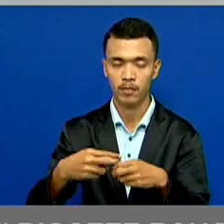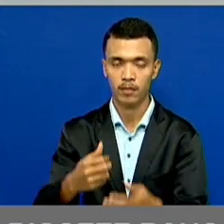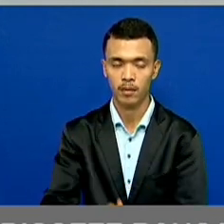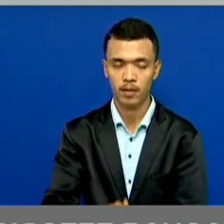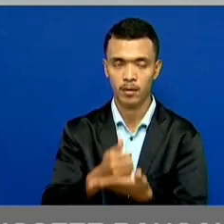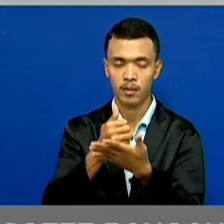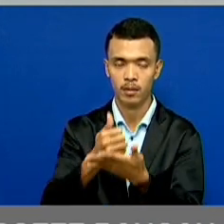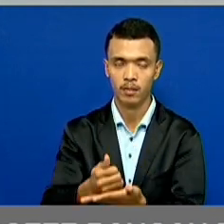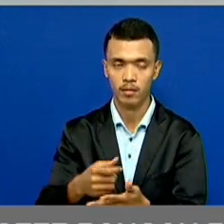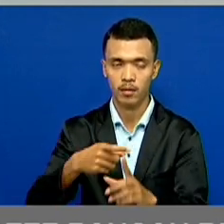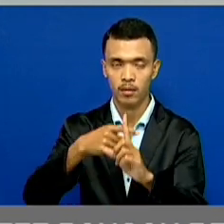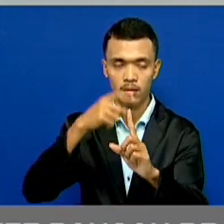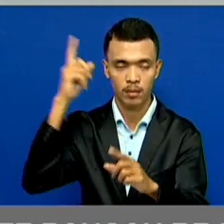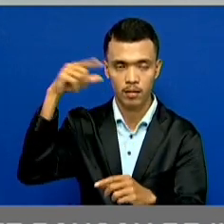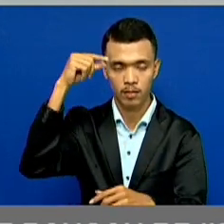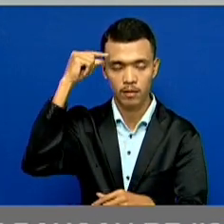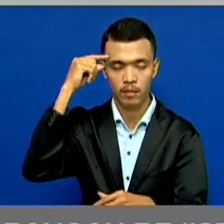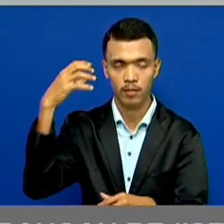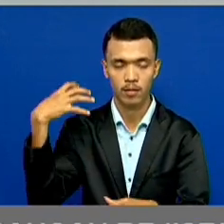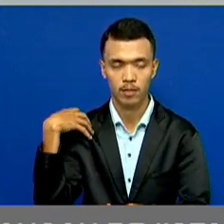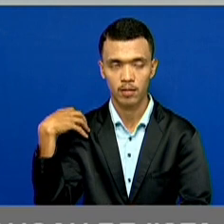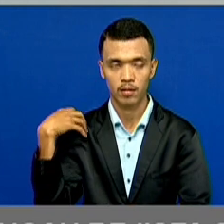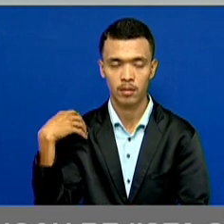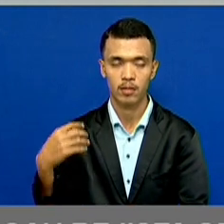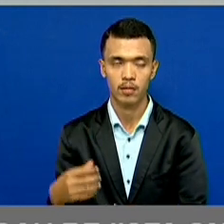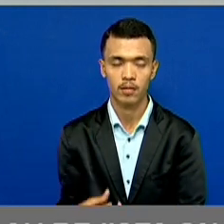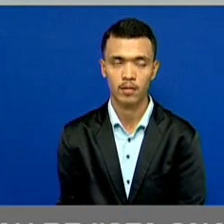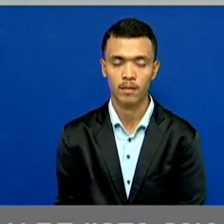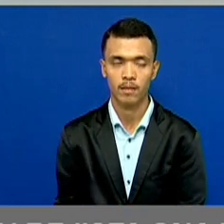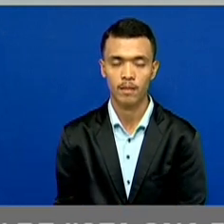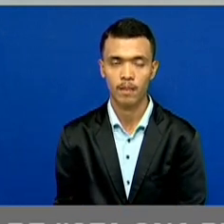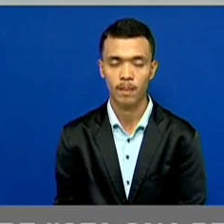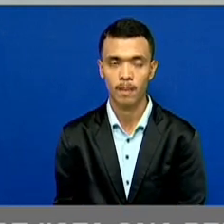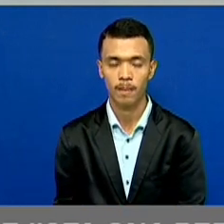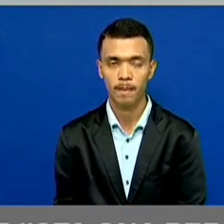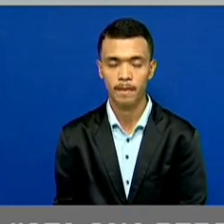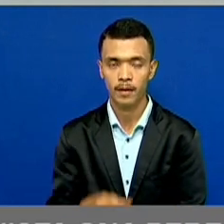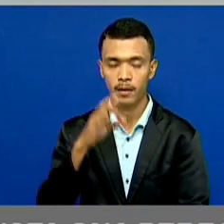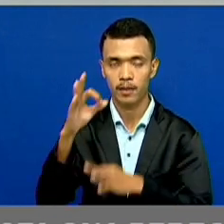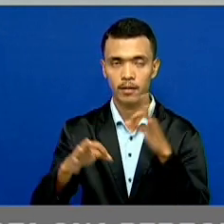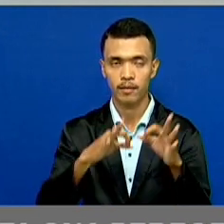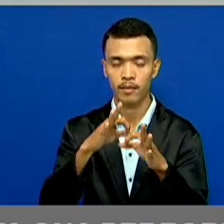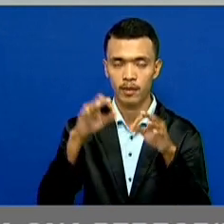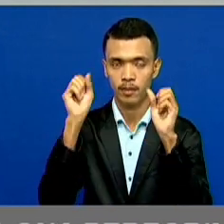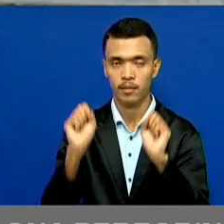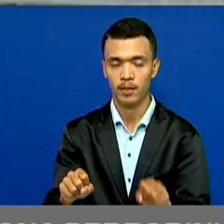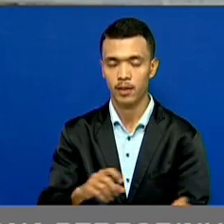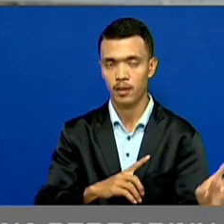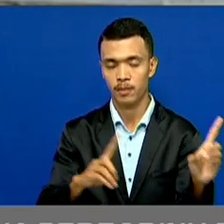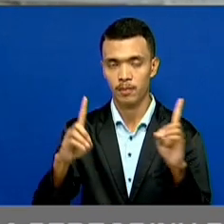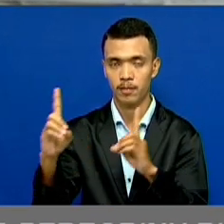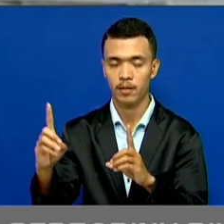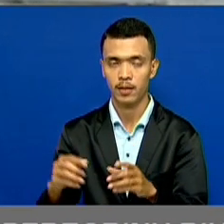uno, o si gobierno, o si institución va a dar apoyo, será. Entonces, realmente espero que la belleza realiza. El